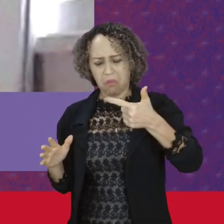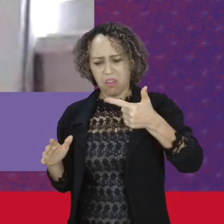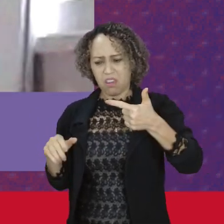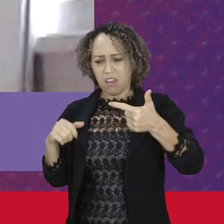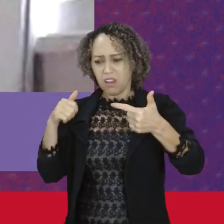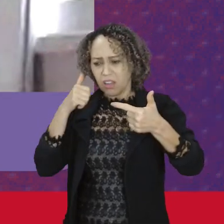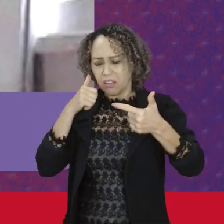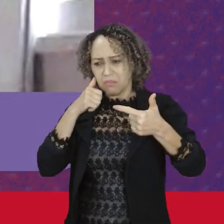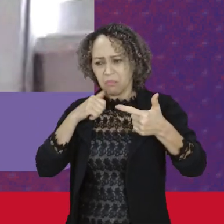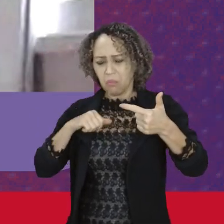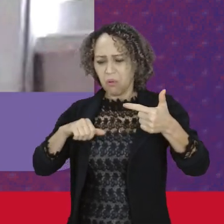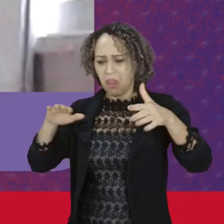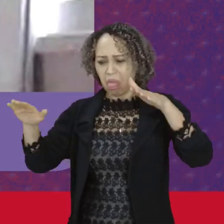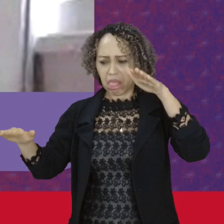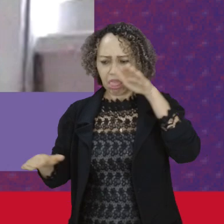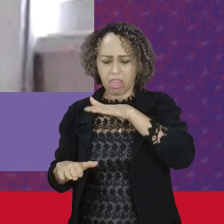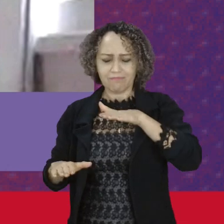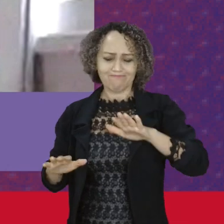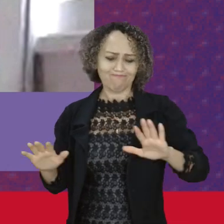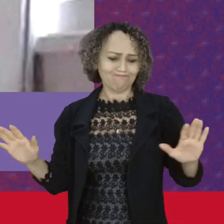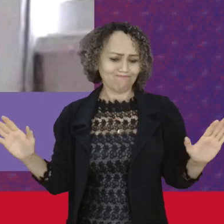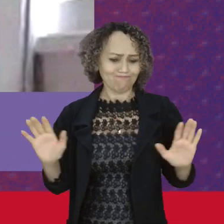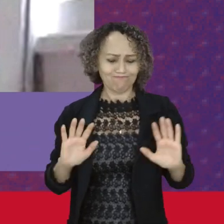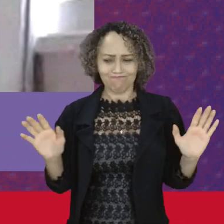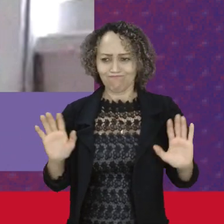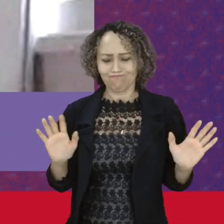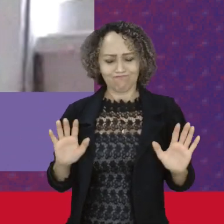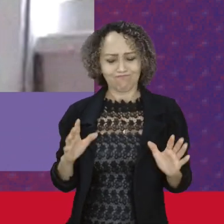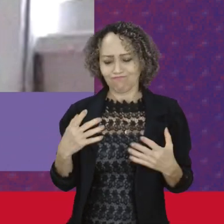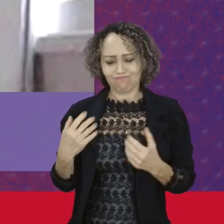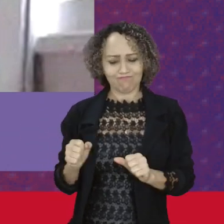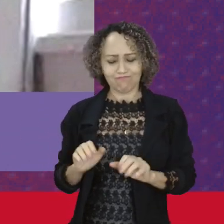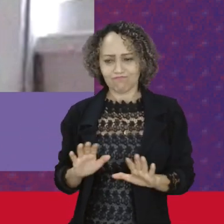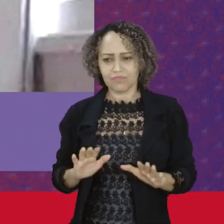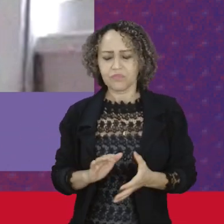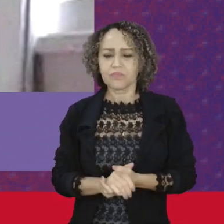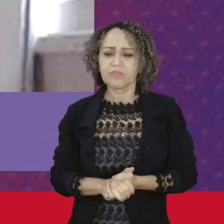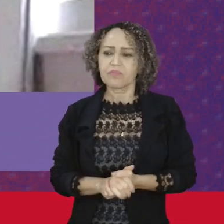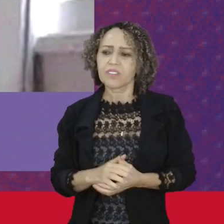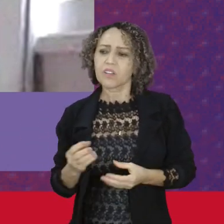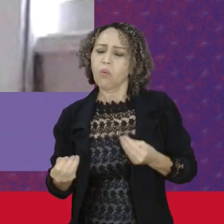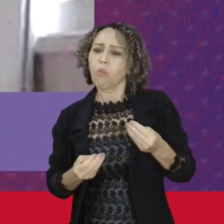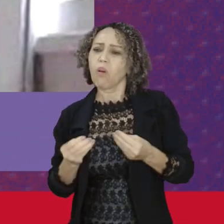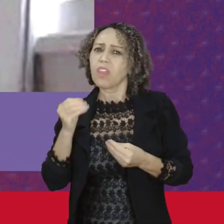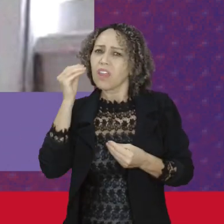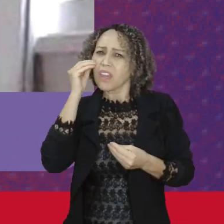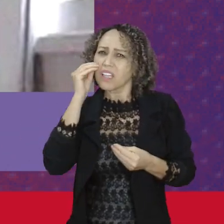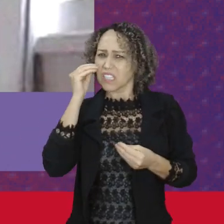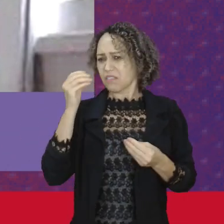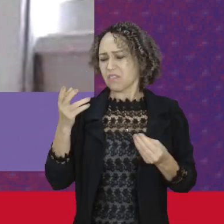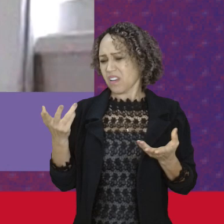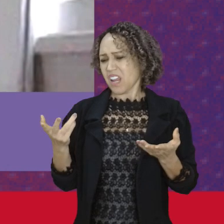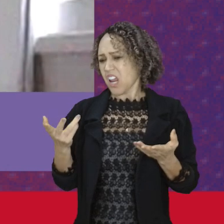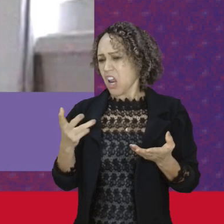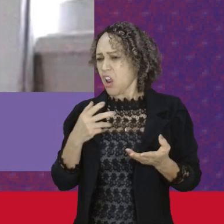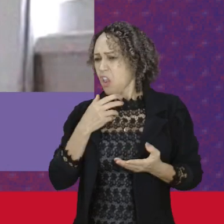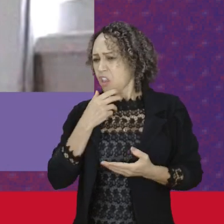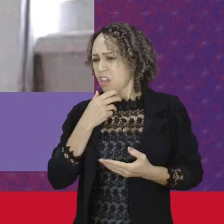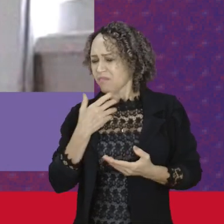uma questão questionável, né, essa divisão do que é colocado, essa tentativa de naturalizar o lugar da mulher